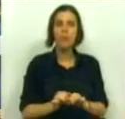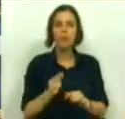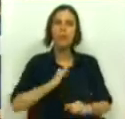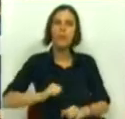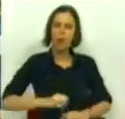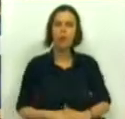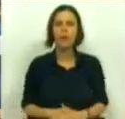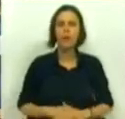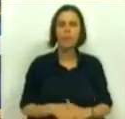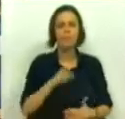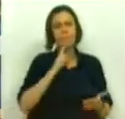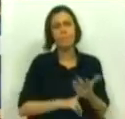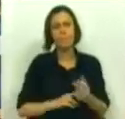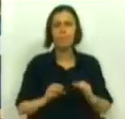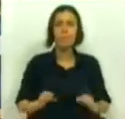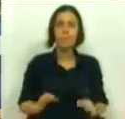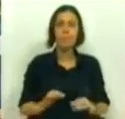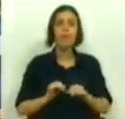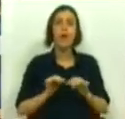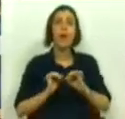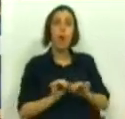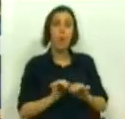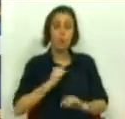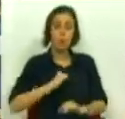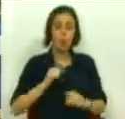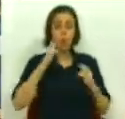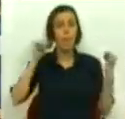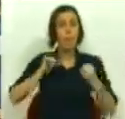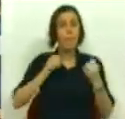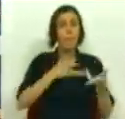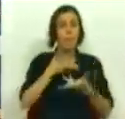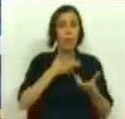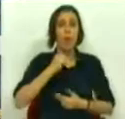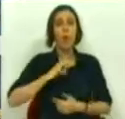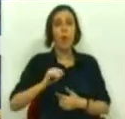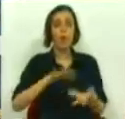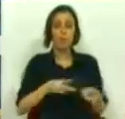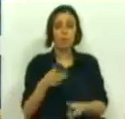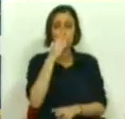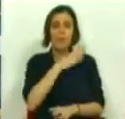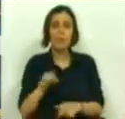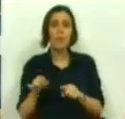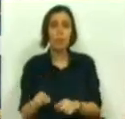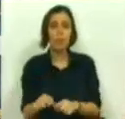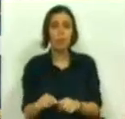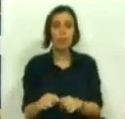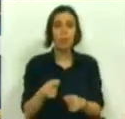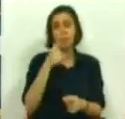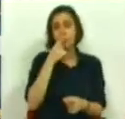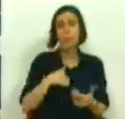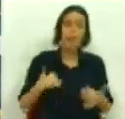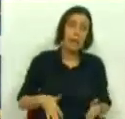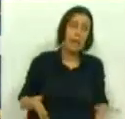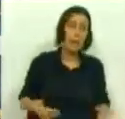está contra. É certo que a oposição que esteve contra o memorando está contra a sua execução. É